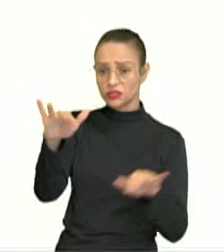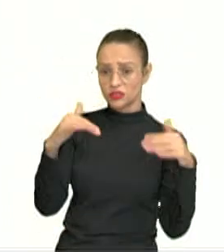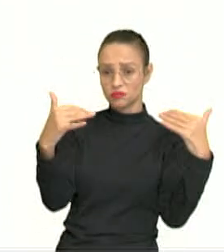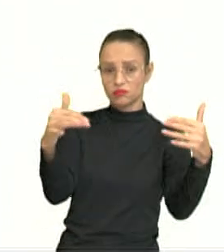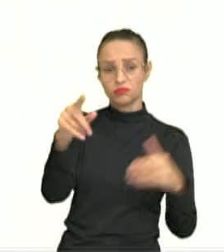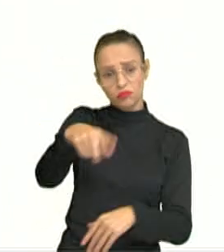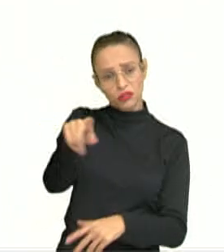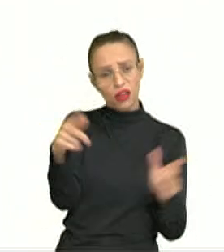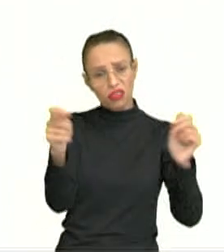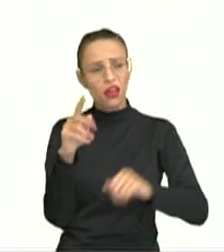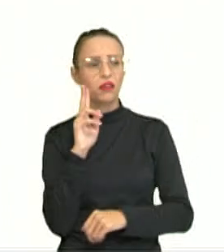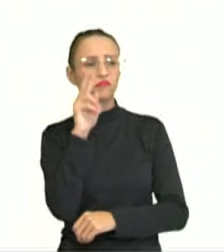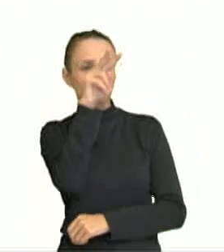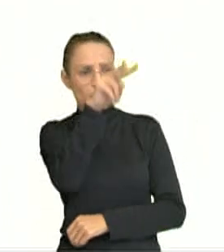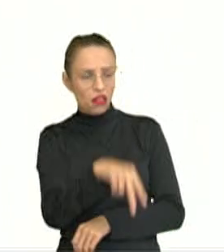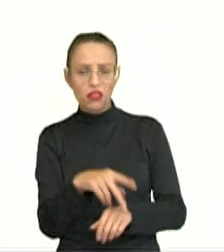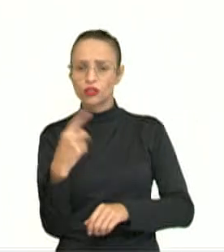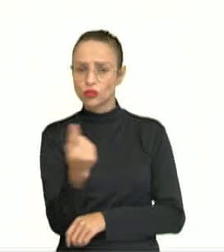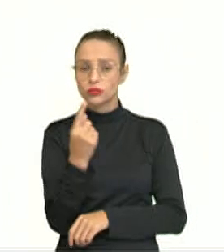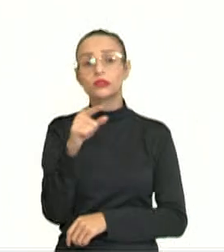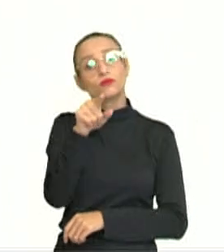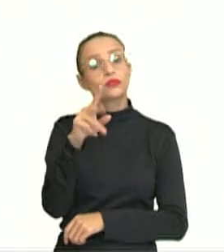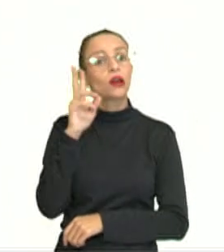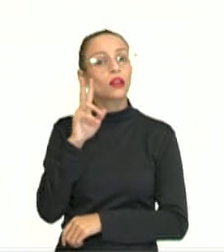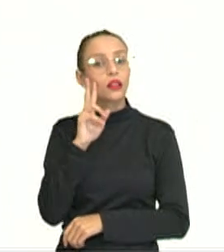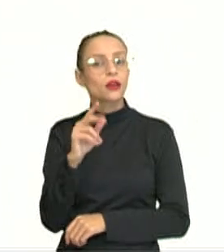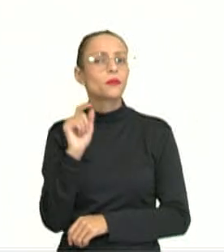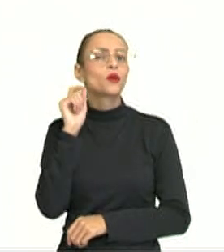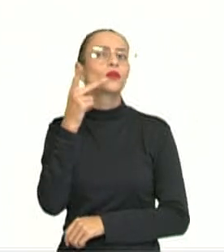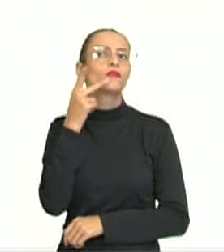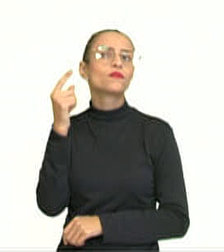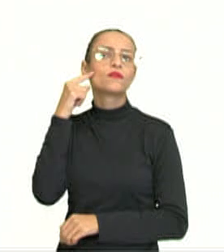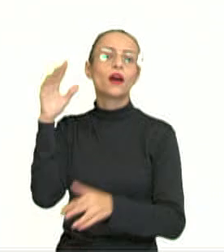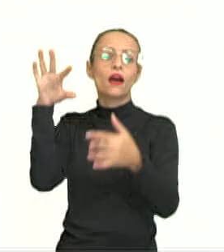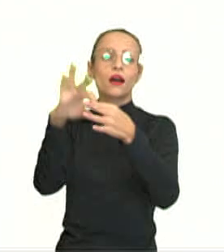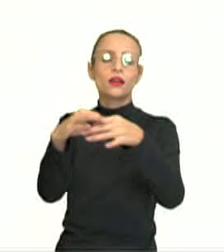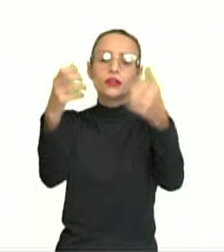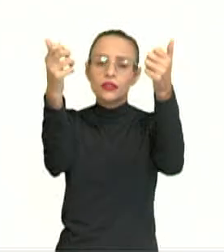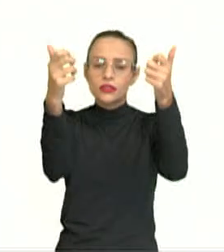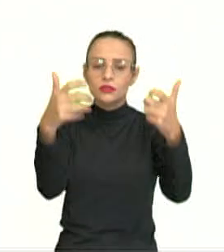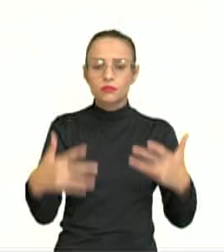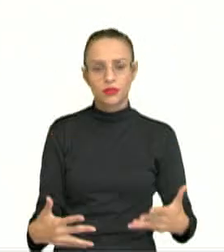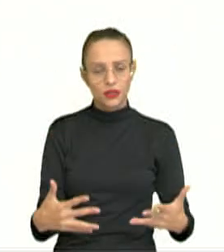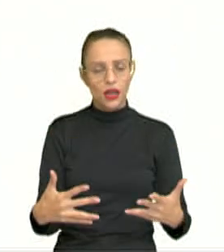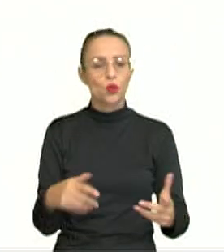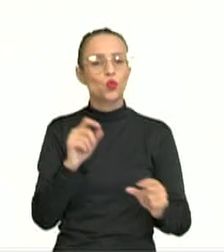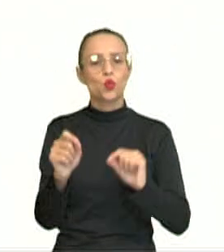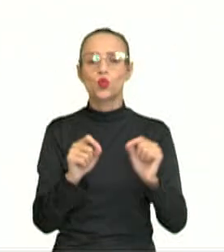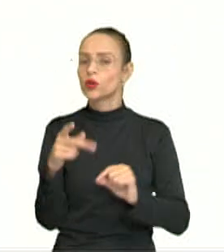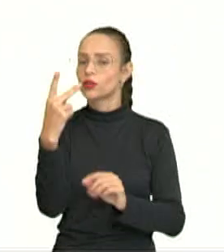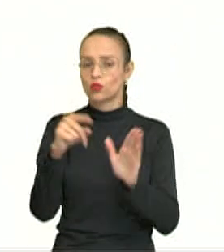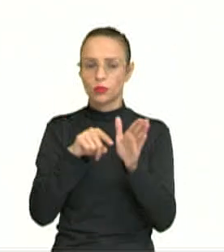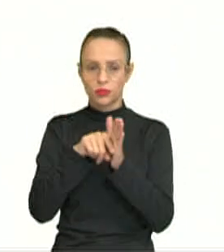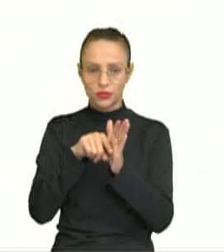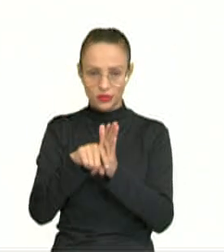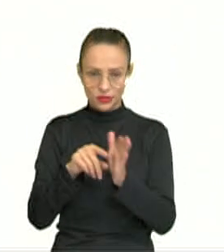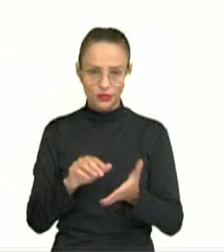A questão é você lembrar do que você ia falar e explicar para as pessoas o que era a tua